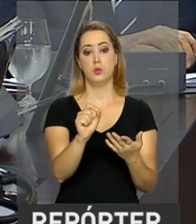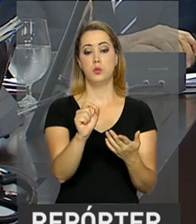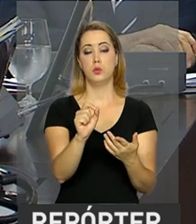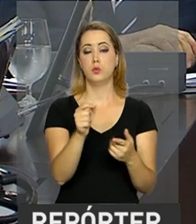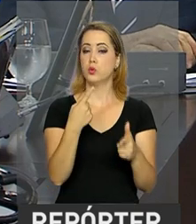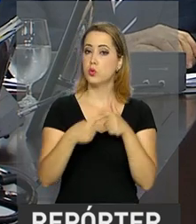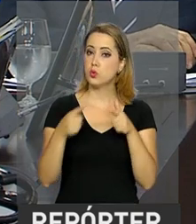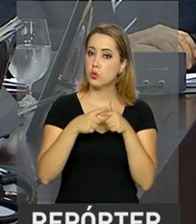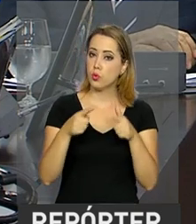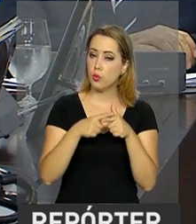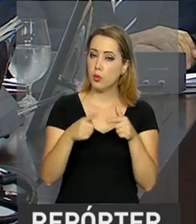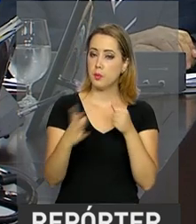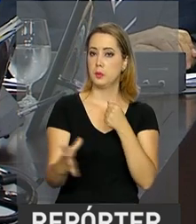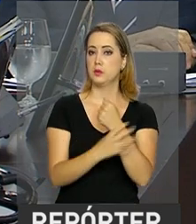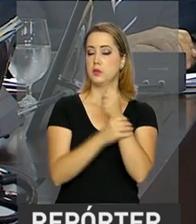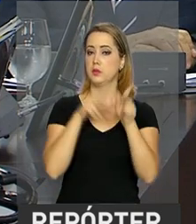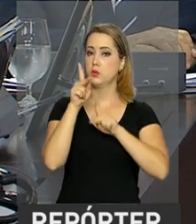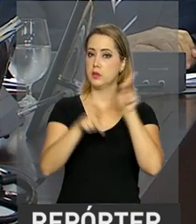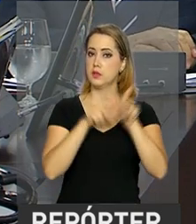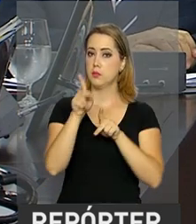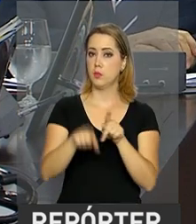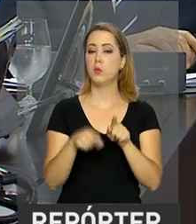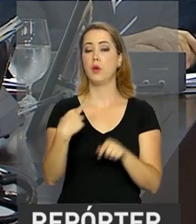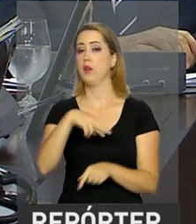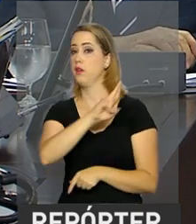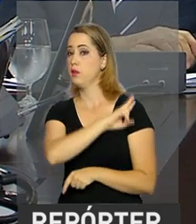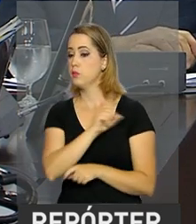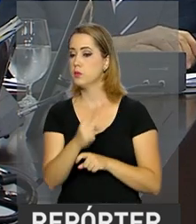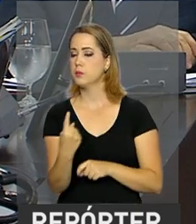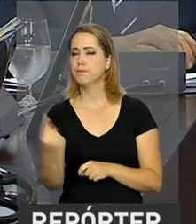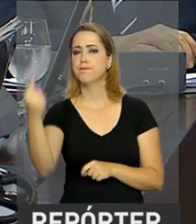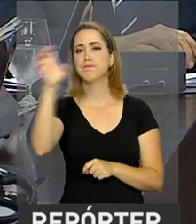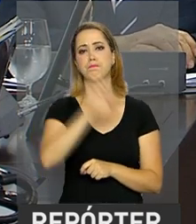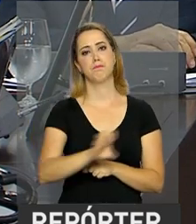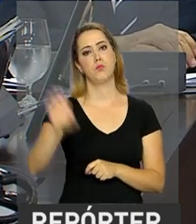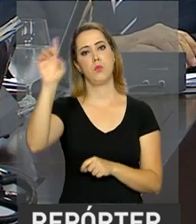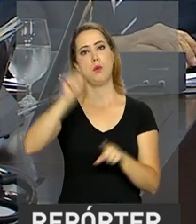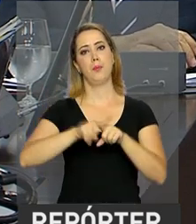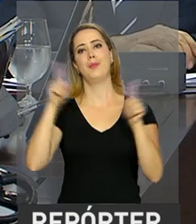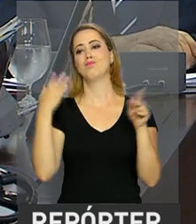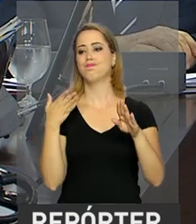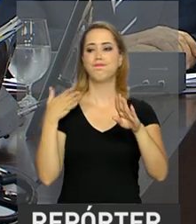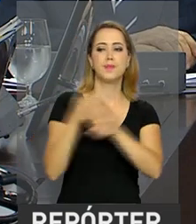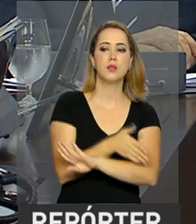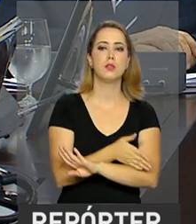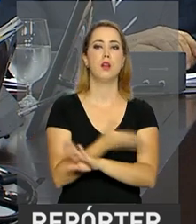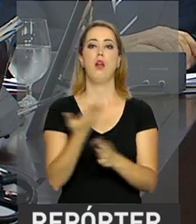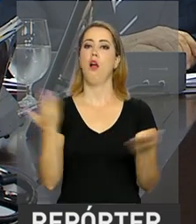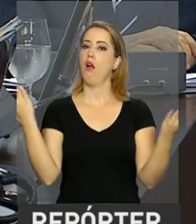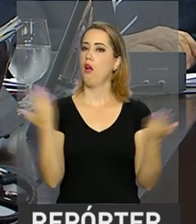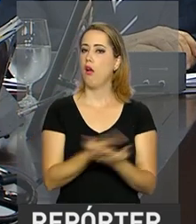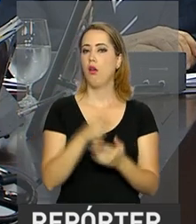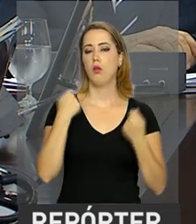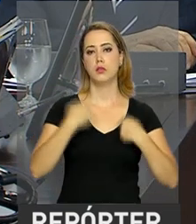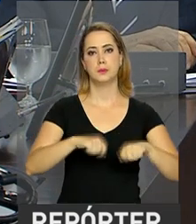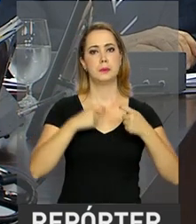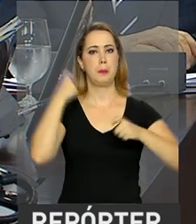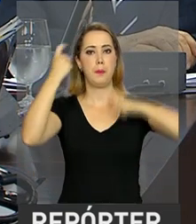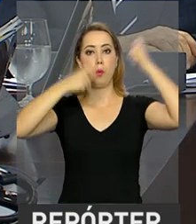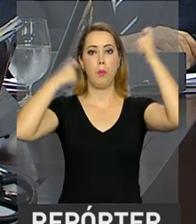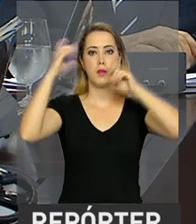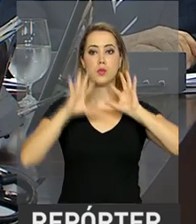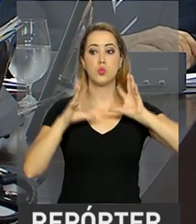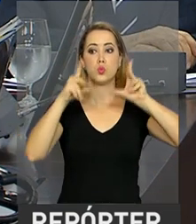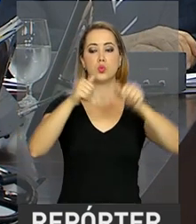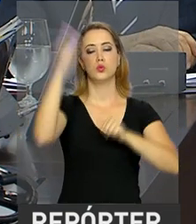da Segurança Pública embora cabível aos Estados na verdade ultrapassou os limites do Estado e gera uma preocupação